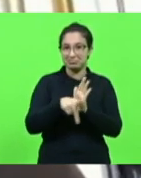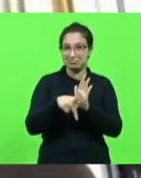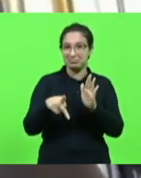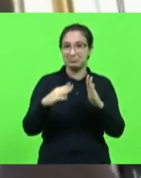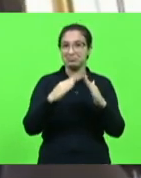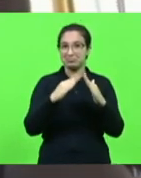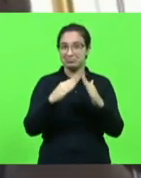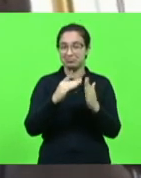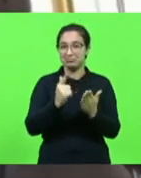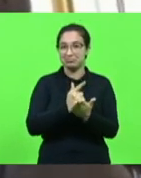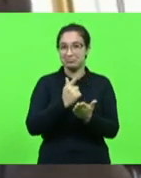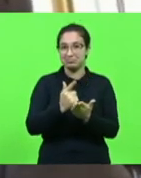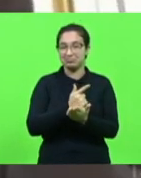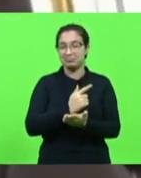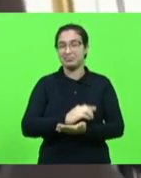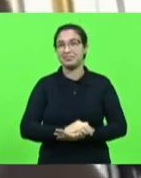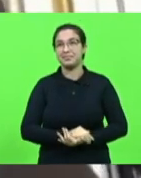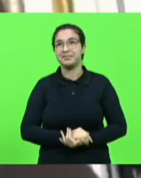reverência.